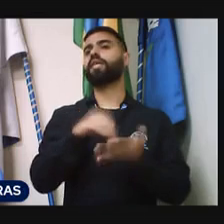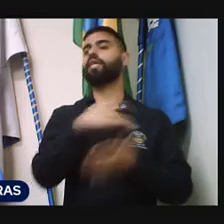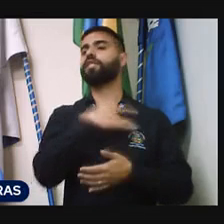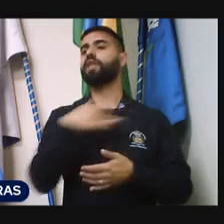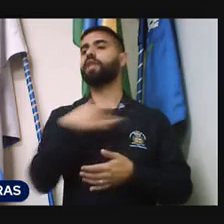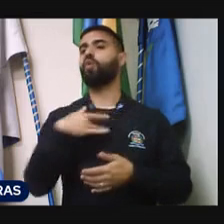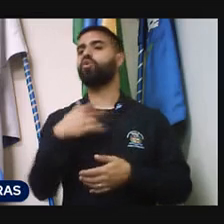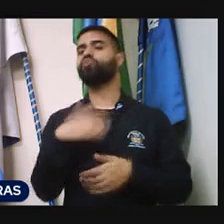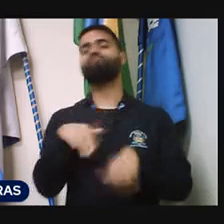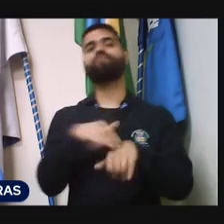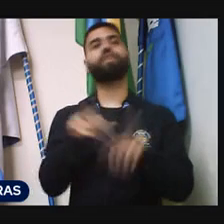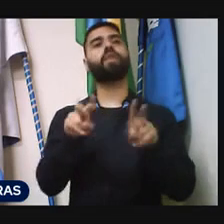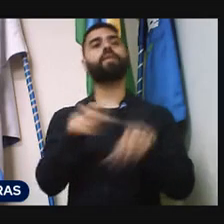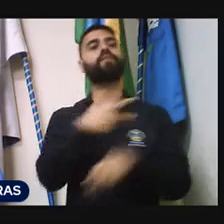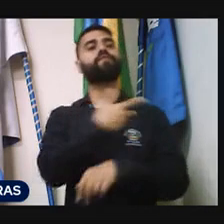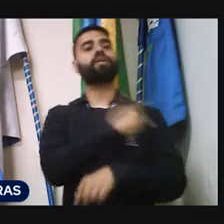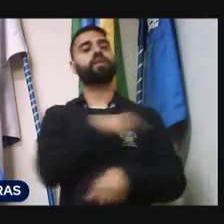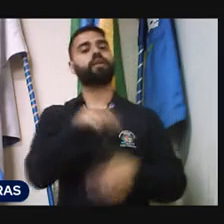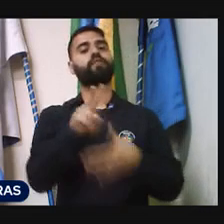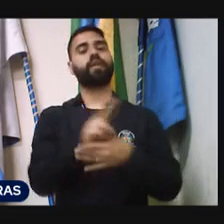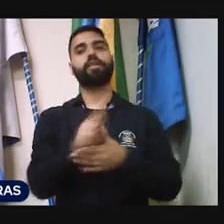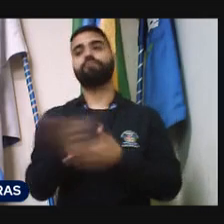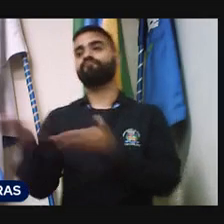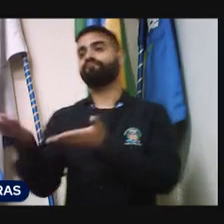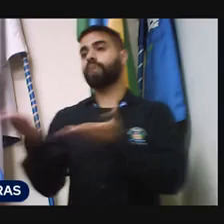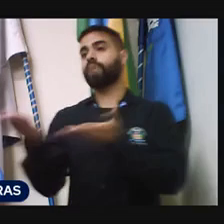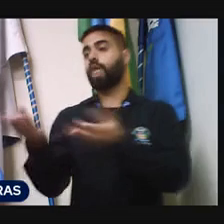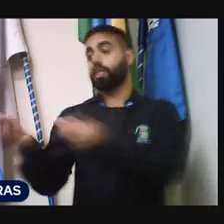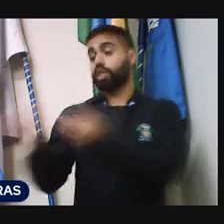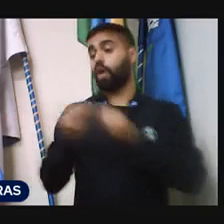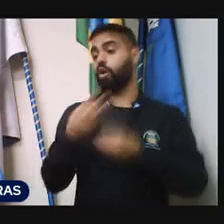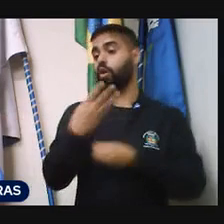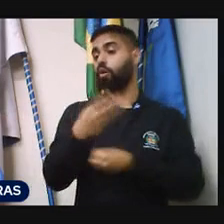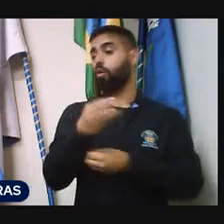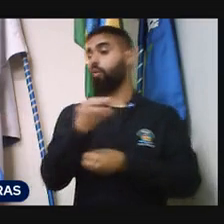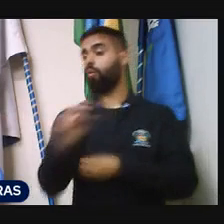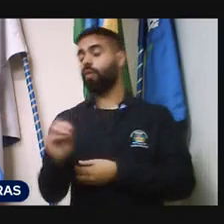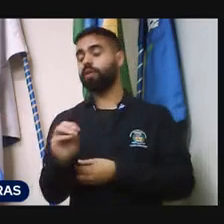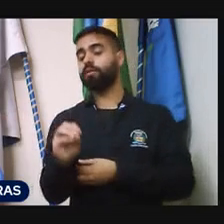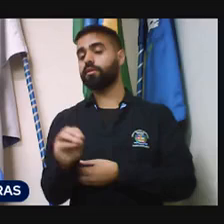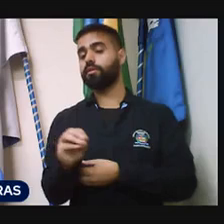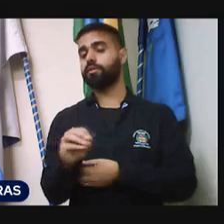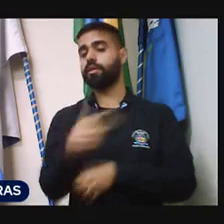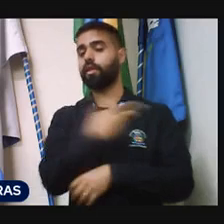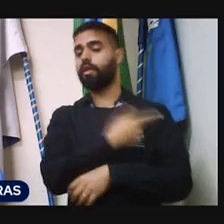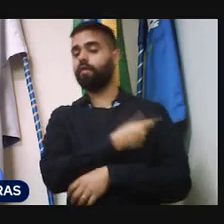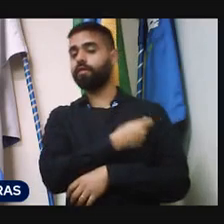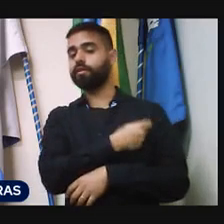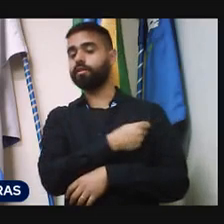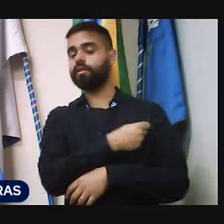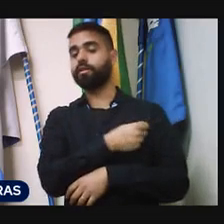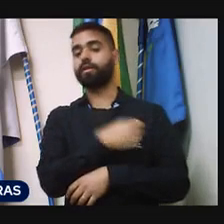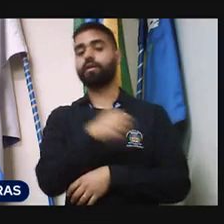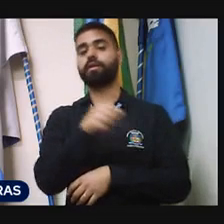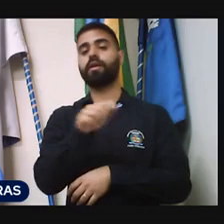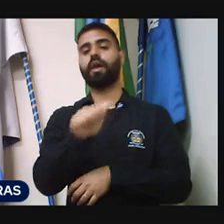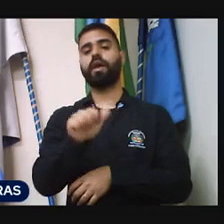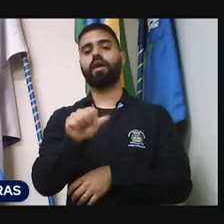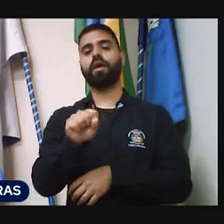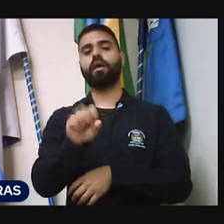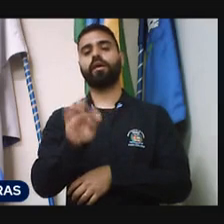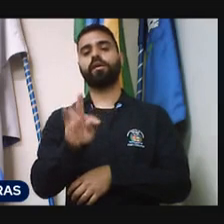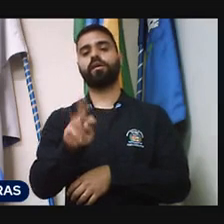Valença chegaram 456 doses de pai ser de um Astra zeneca de dois das bom